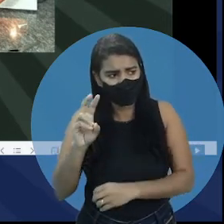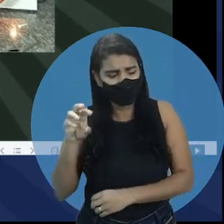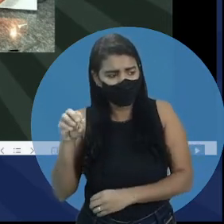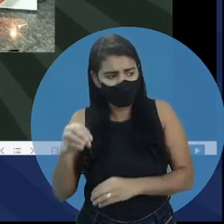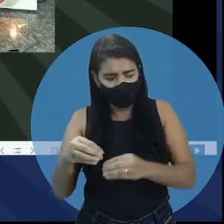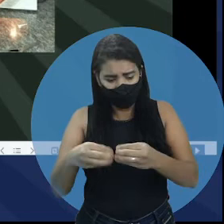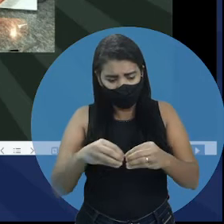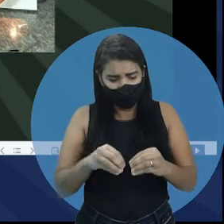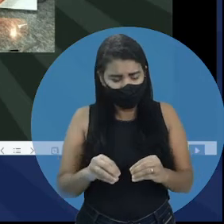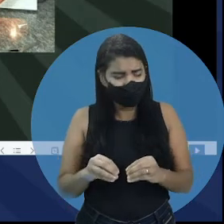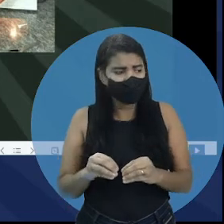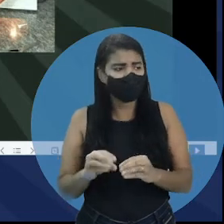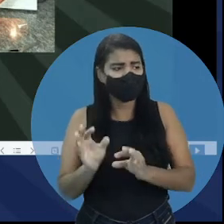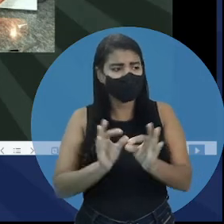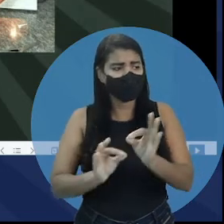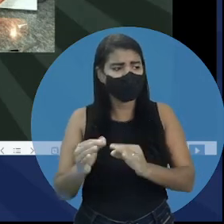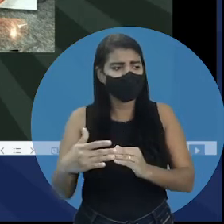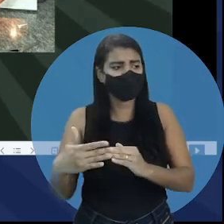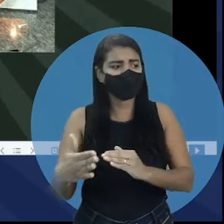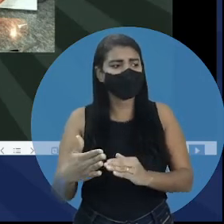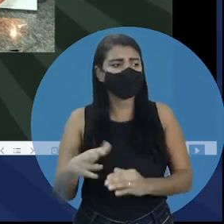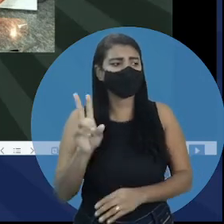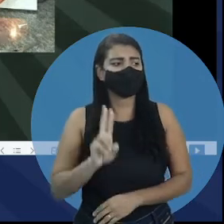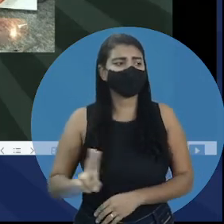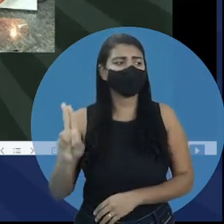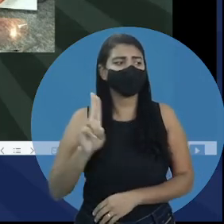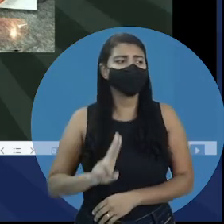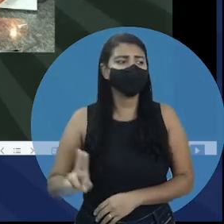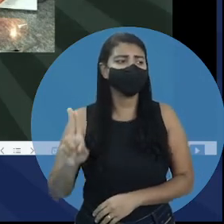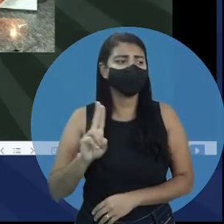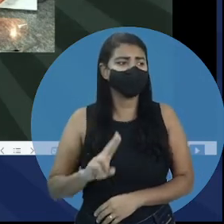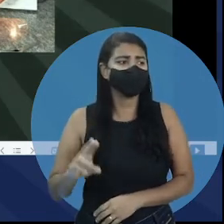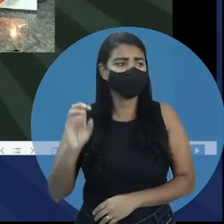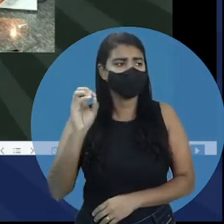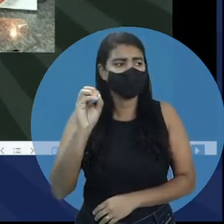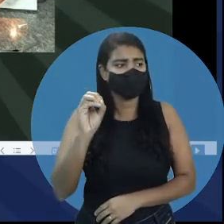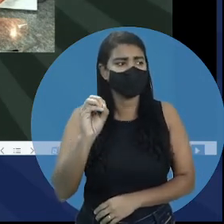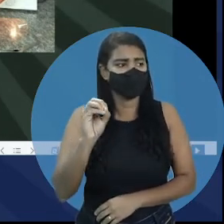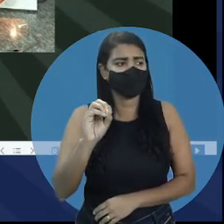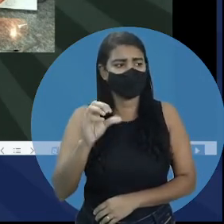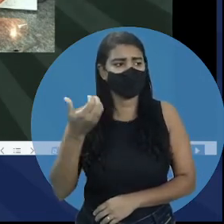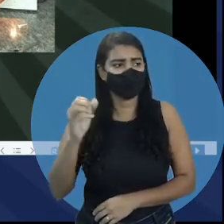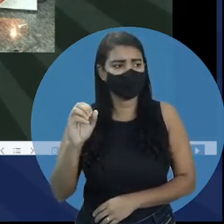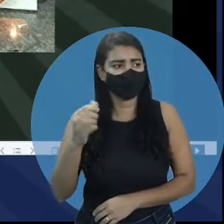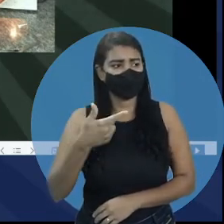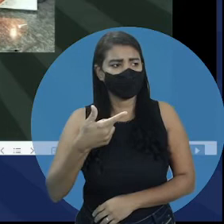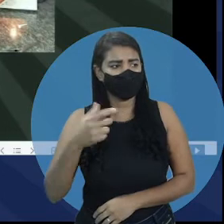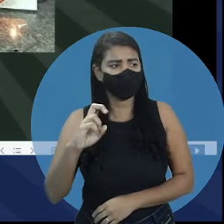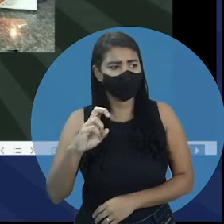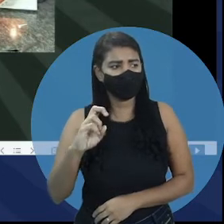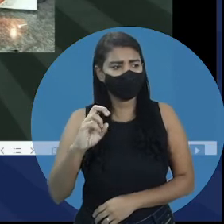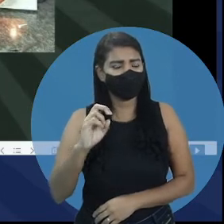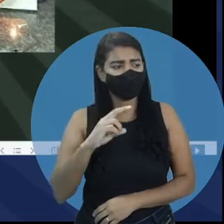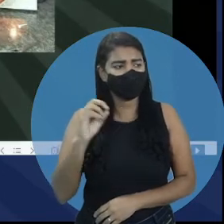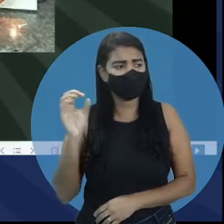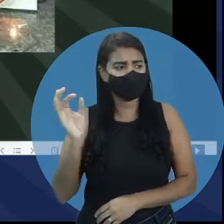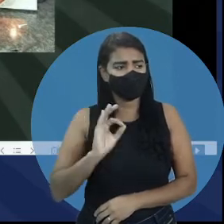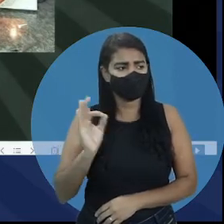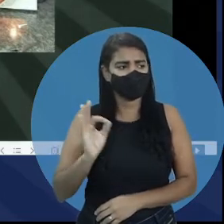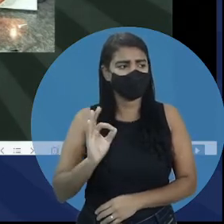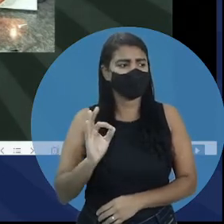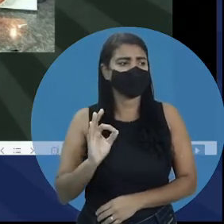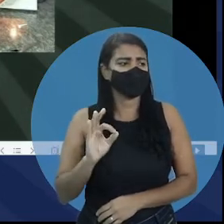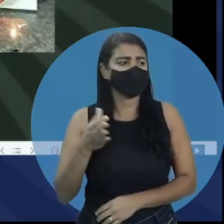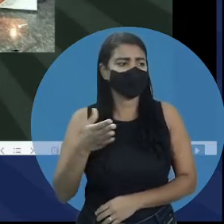cada concentração, e essas concentrações que a gente utilizou foram de 0, 10, 25 e 50%.